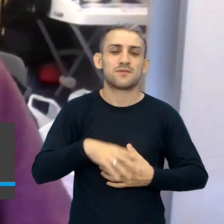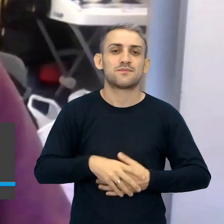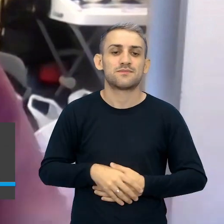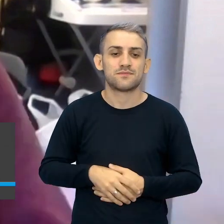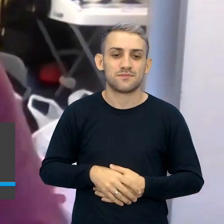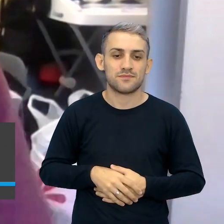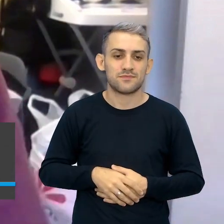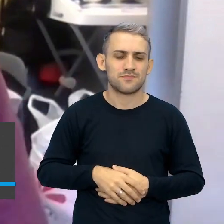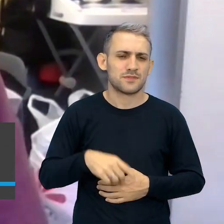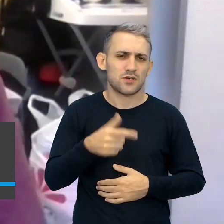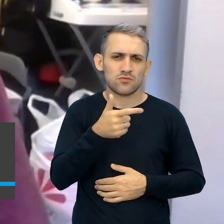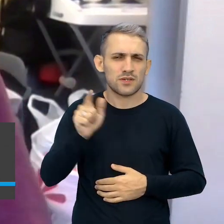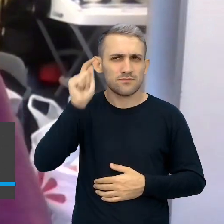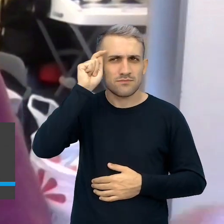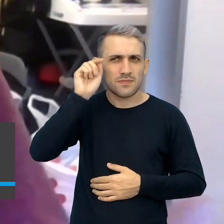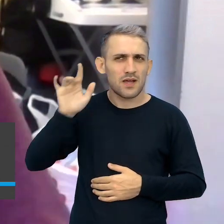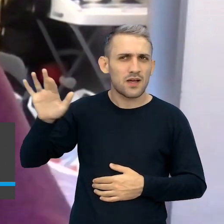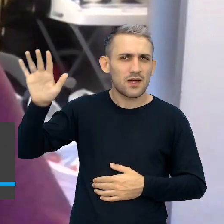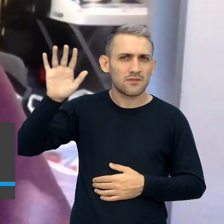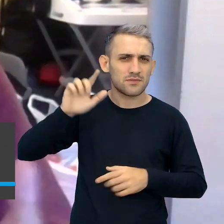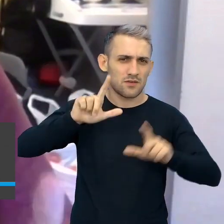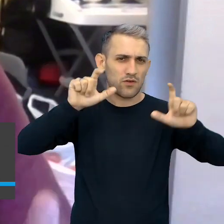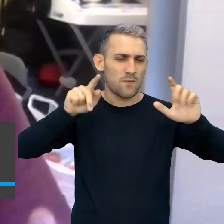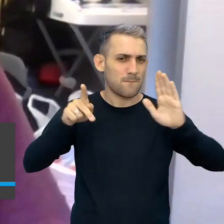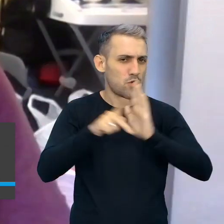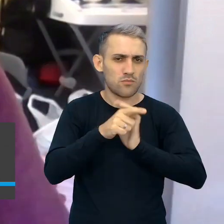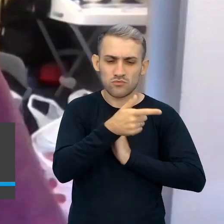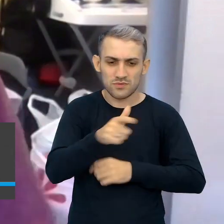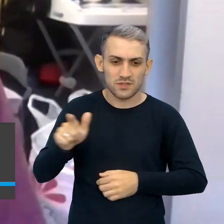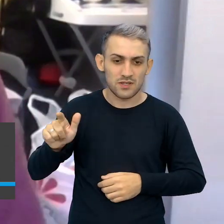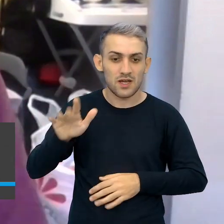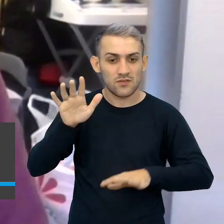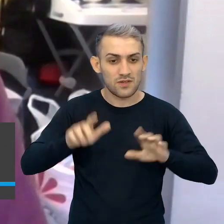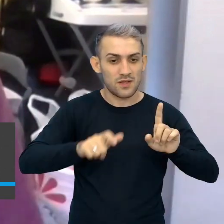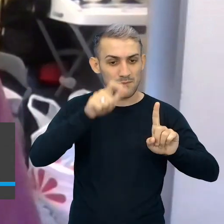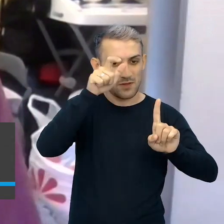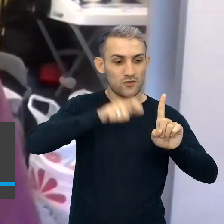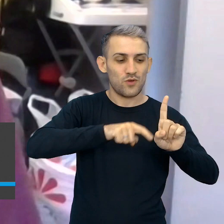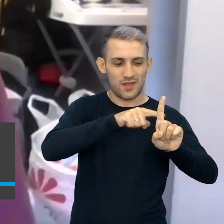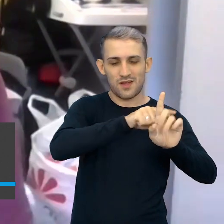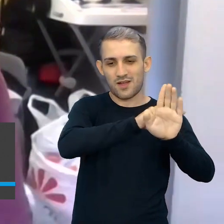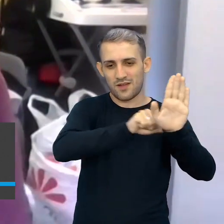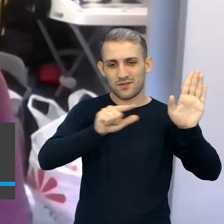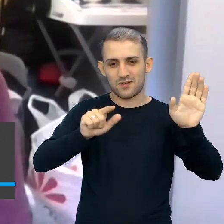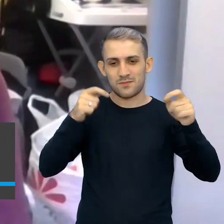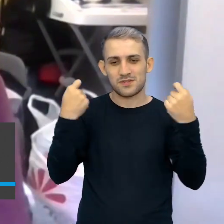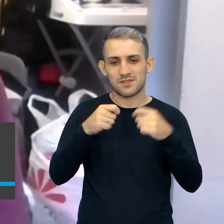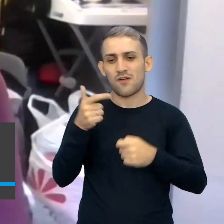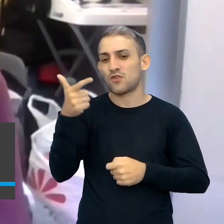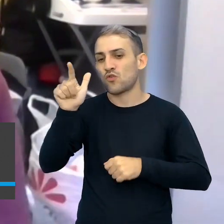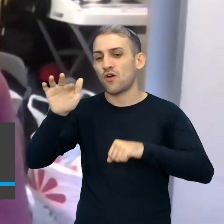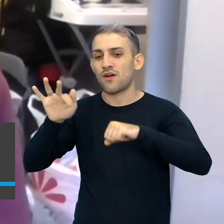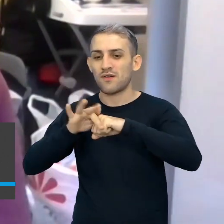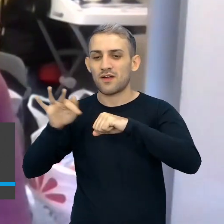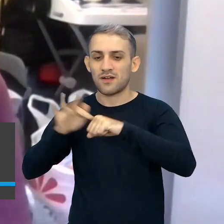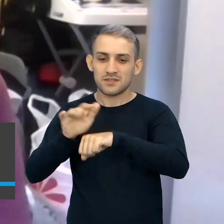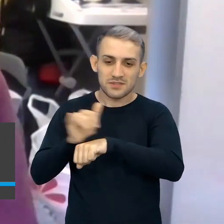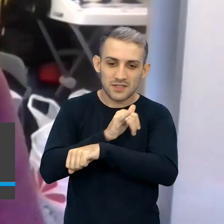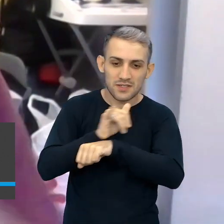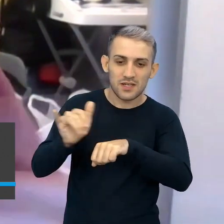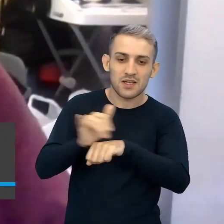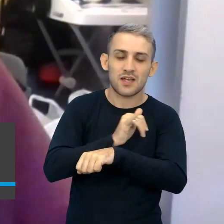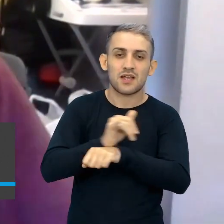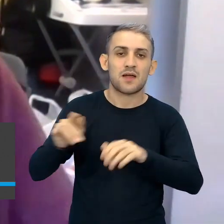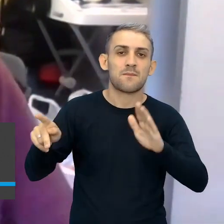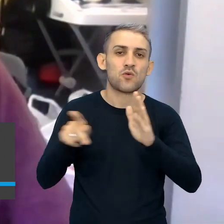não está com aquela imagem disponível na tela, talvez a pessoa autora precisasse de outras ferramentas via suas palavras,